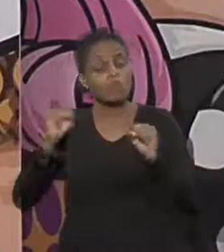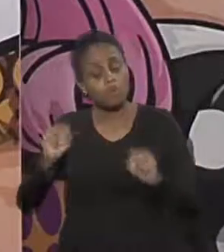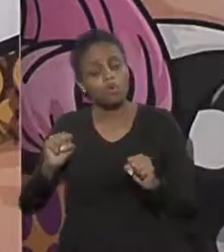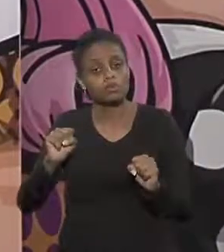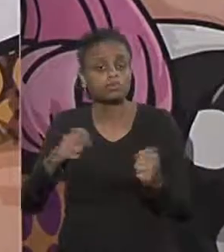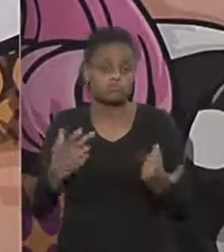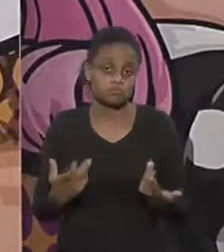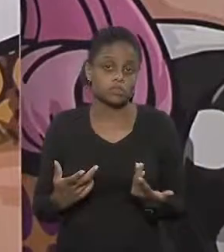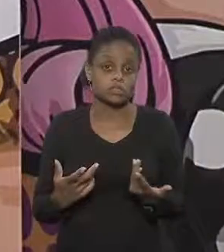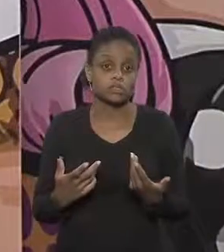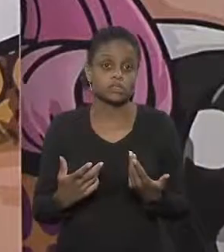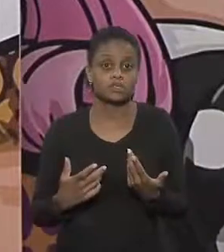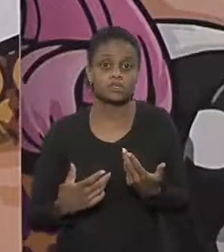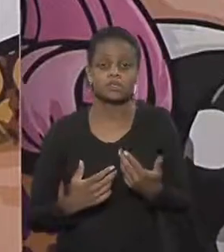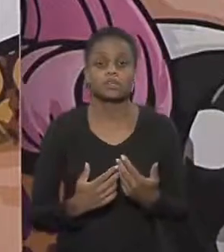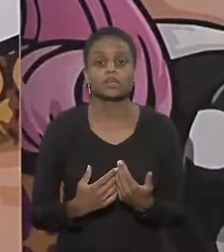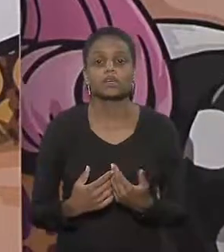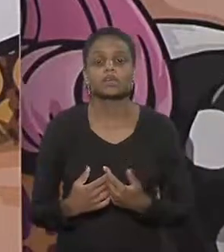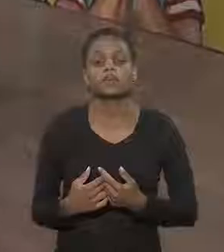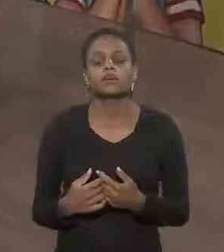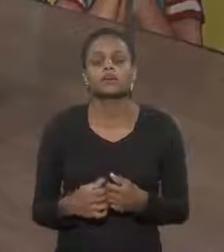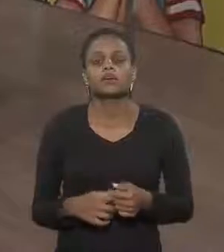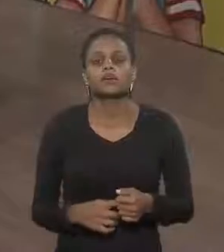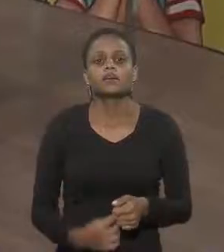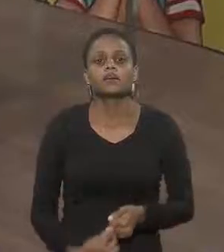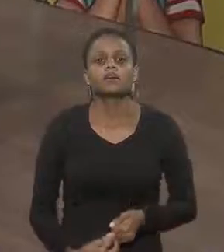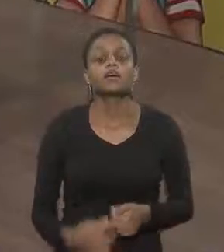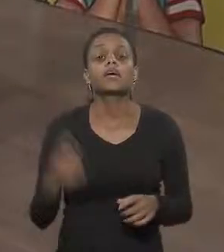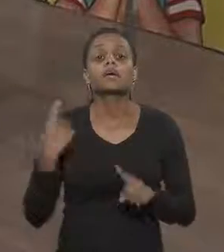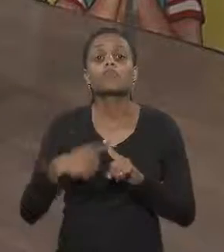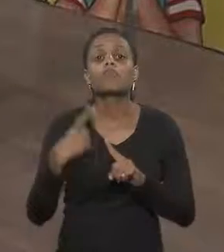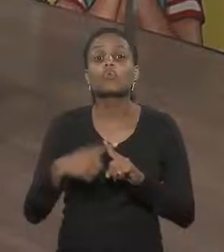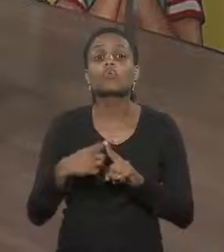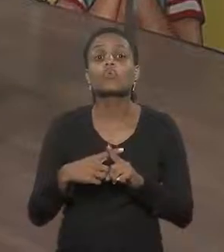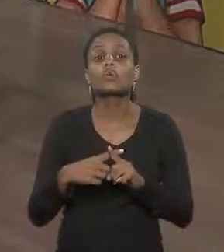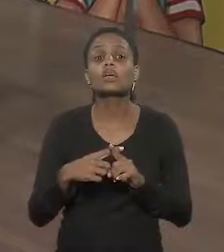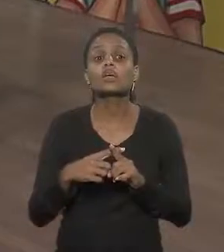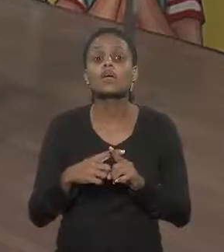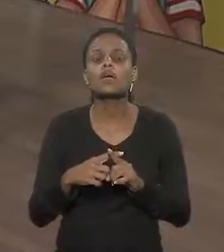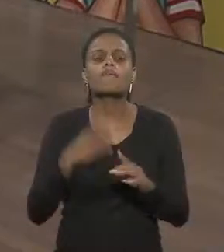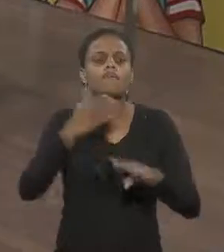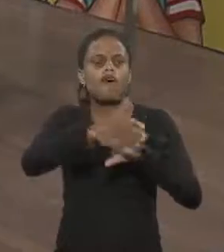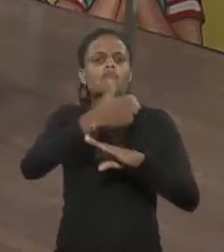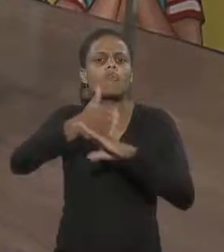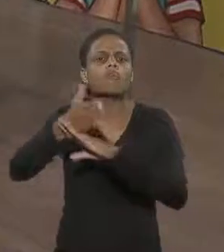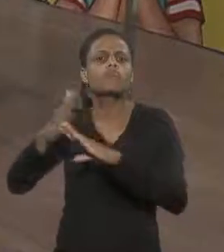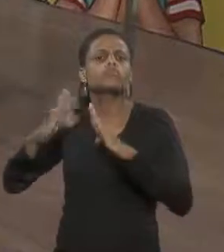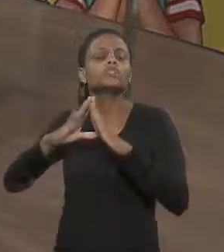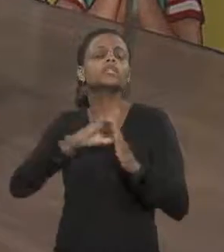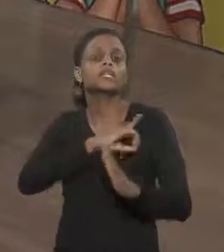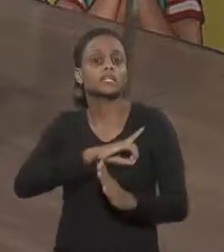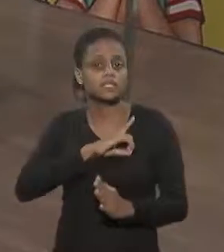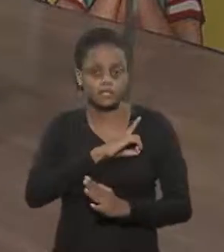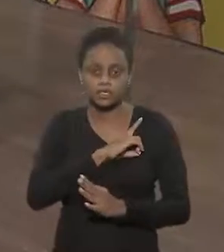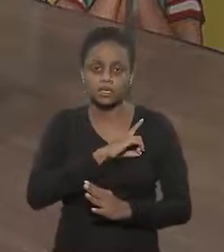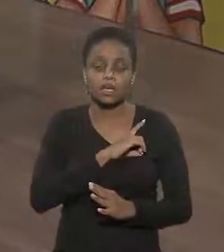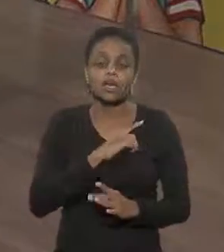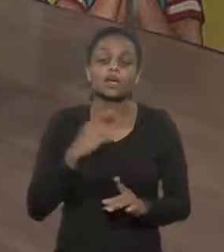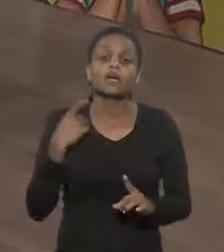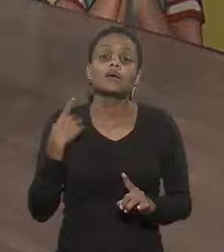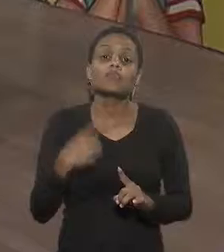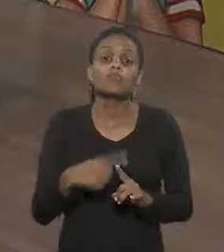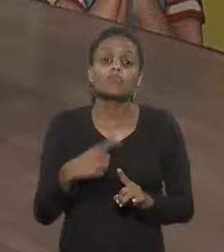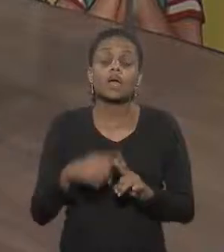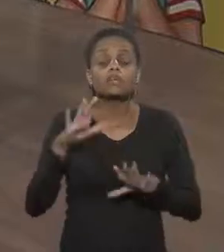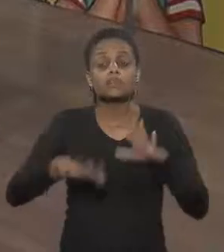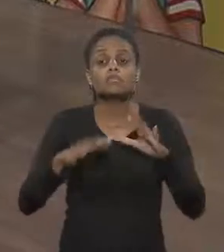regiões, pode se dever a isso, né? As mulheres é porque tem mais casos, é porque são mais registros em delegacia. Olha, pode ocorrer